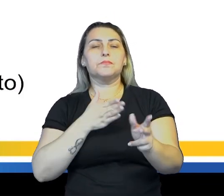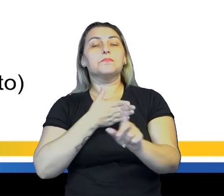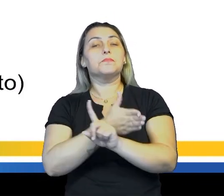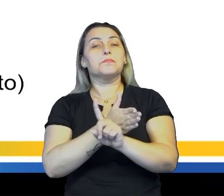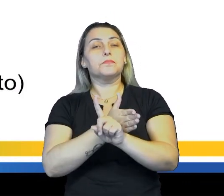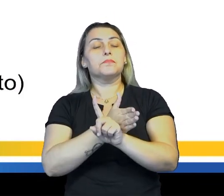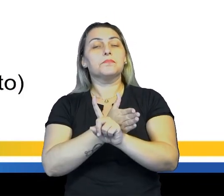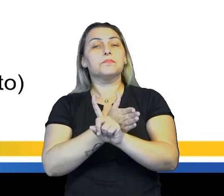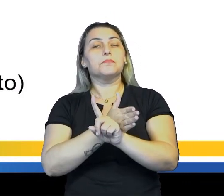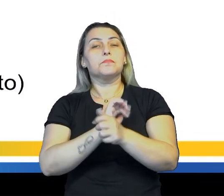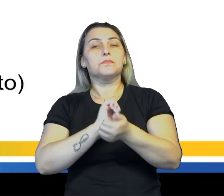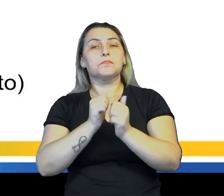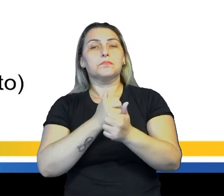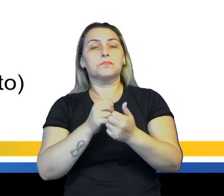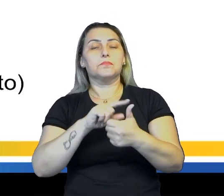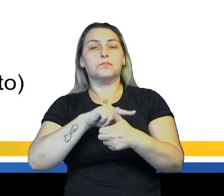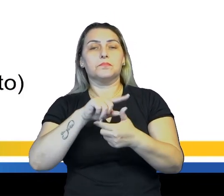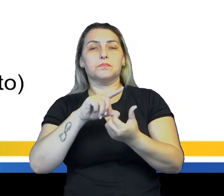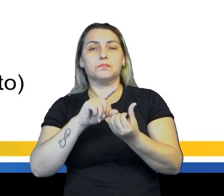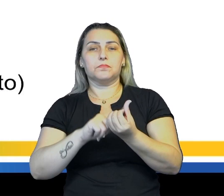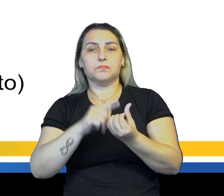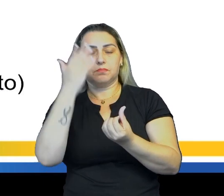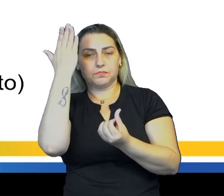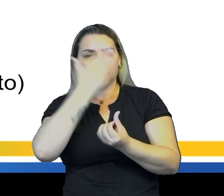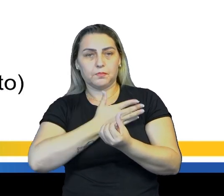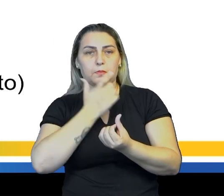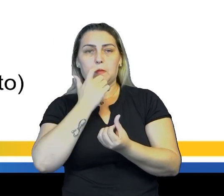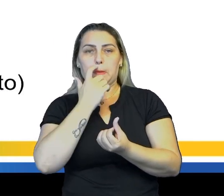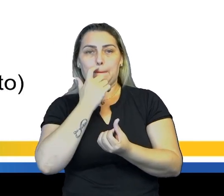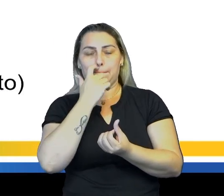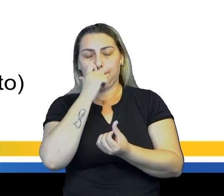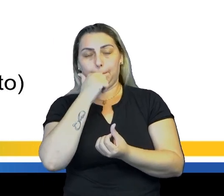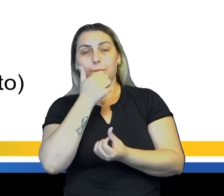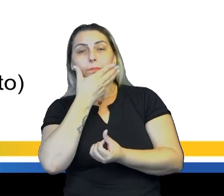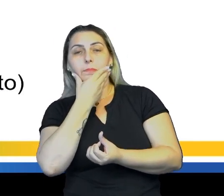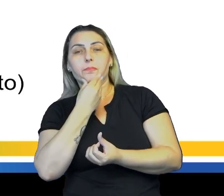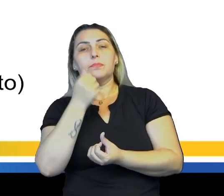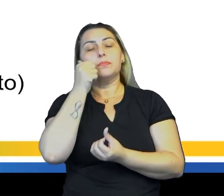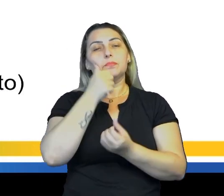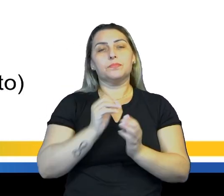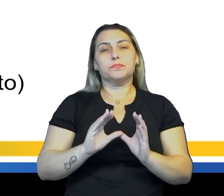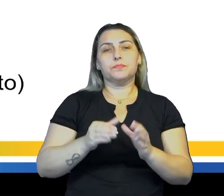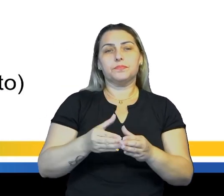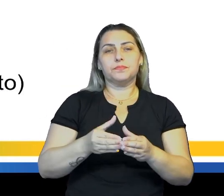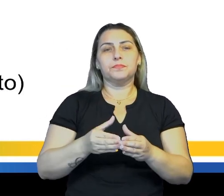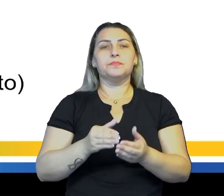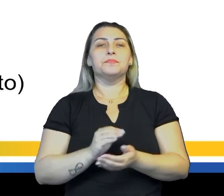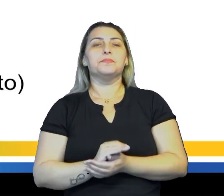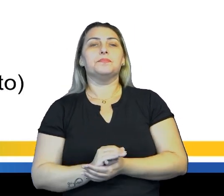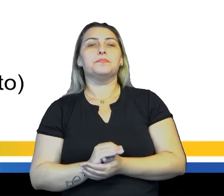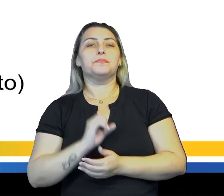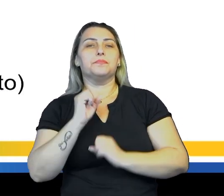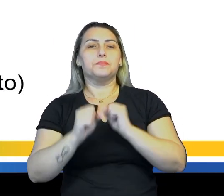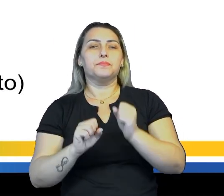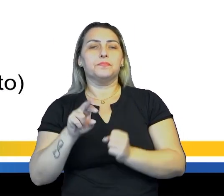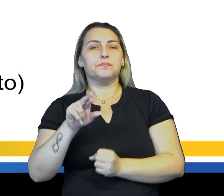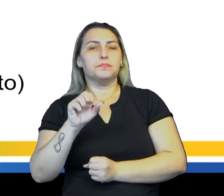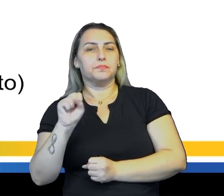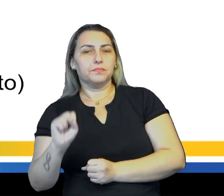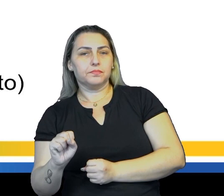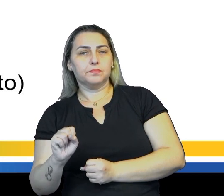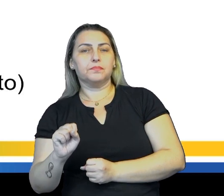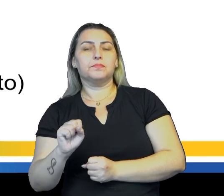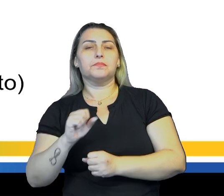o atletismo é composto por seis provas oficiais com equipes masculinas e femininas dentre elas nós temos